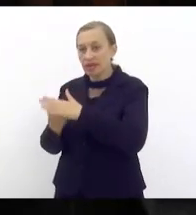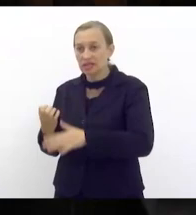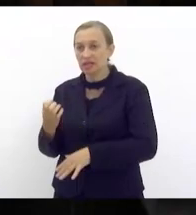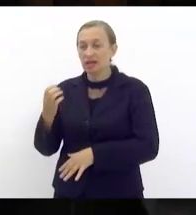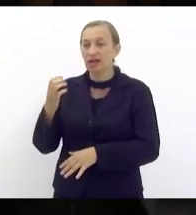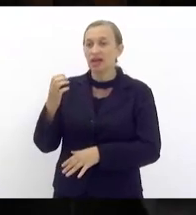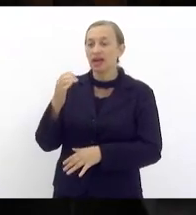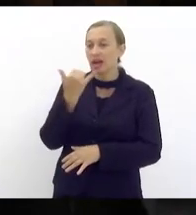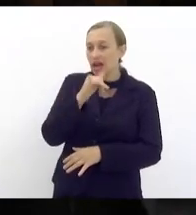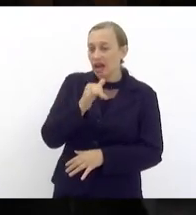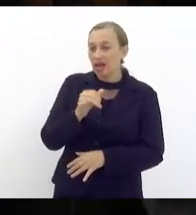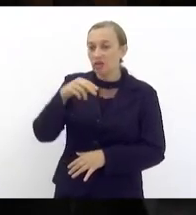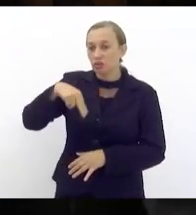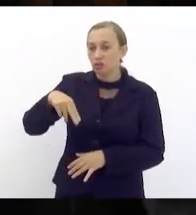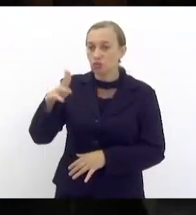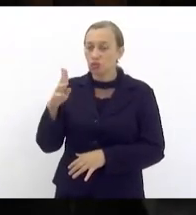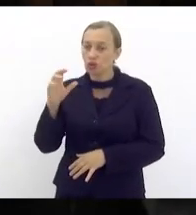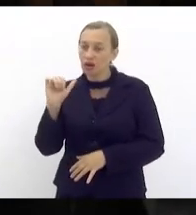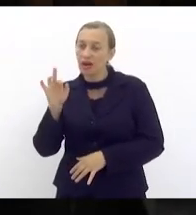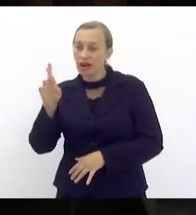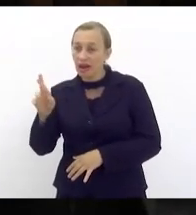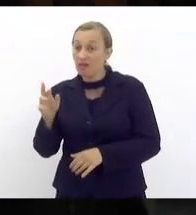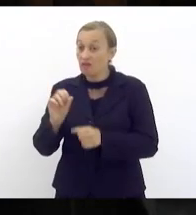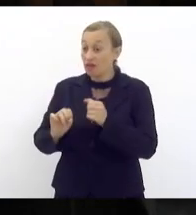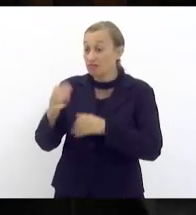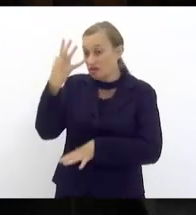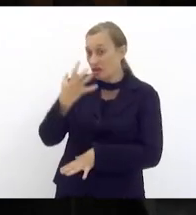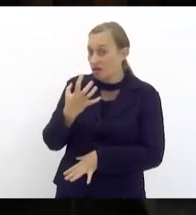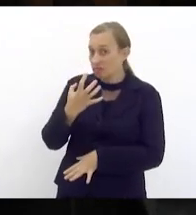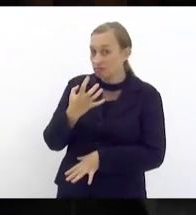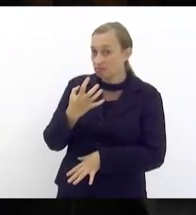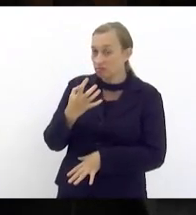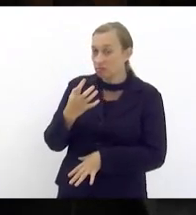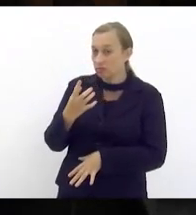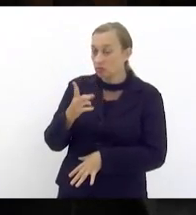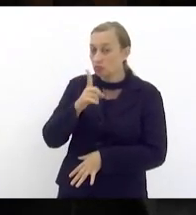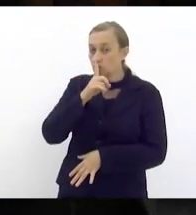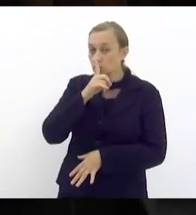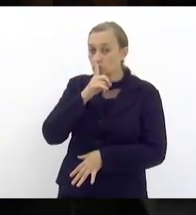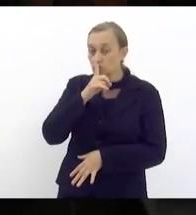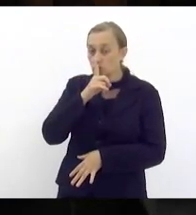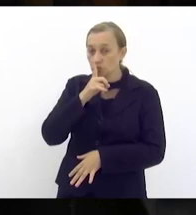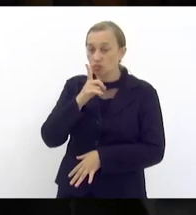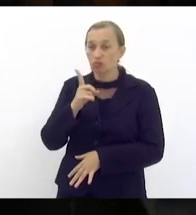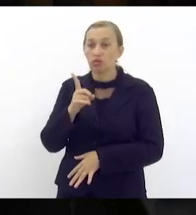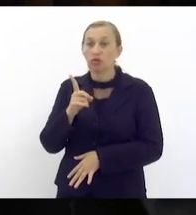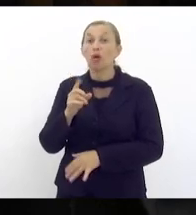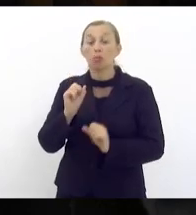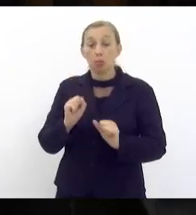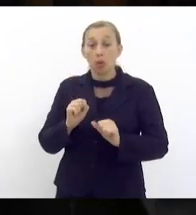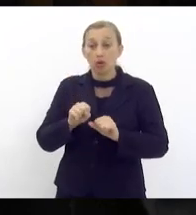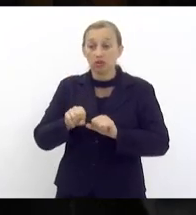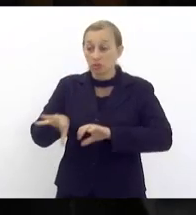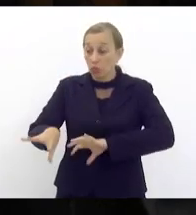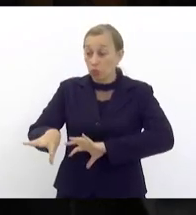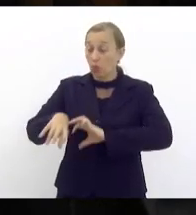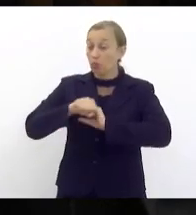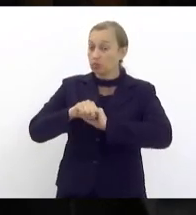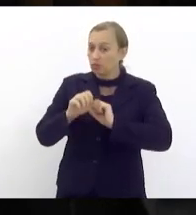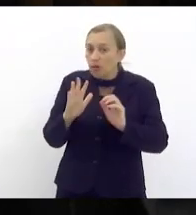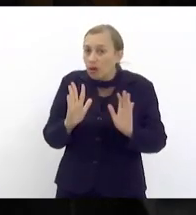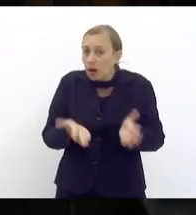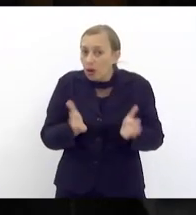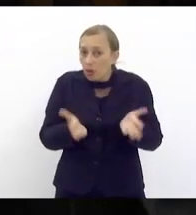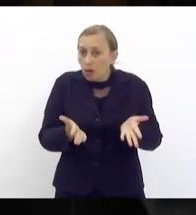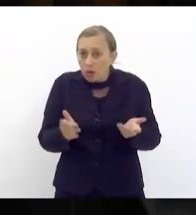durante mais de 15 dias é muito grave pode ter gerado contaminações que agora já